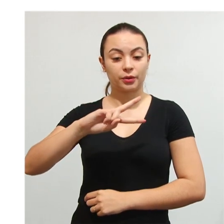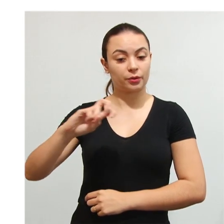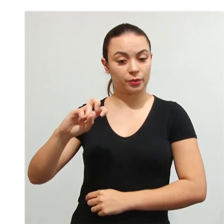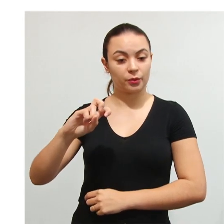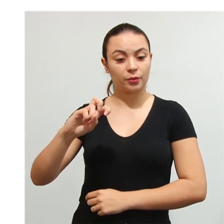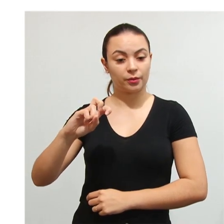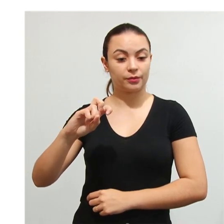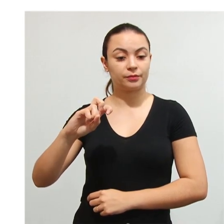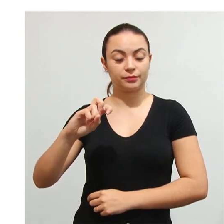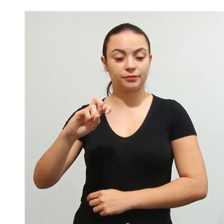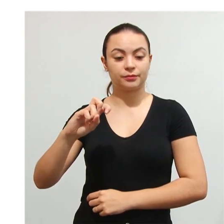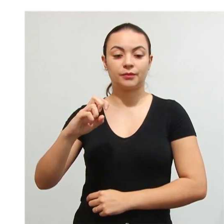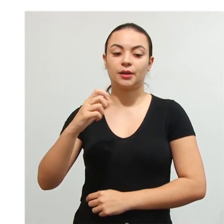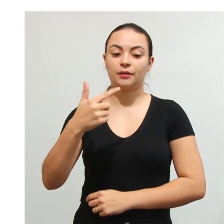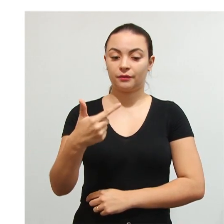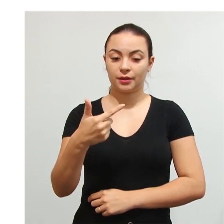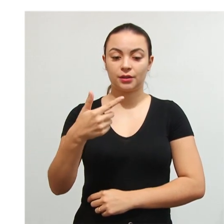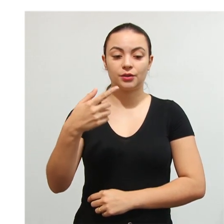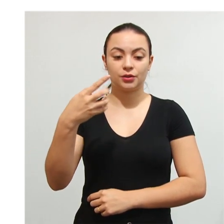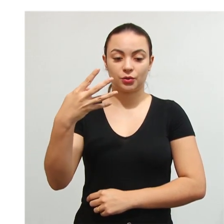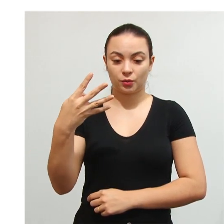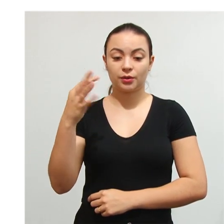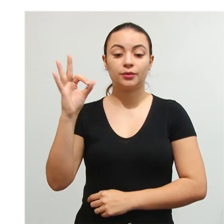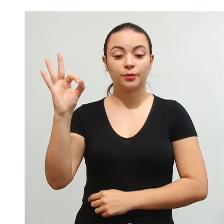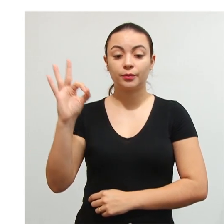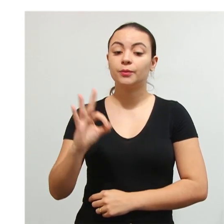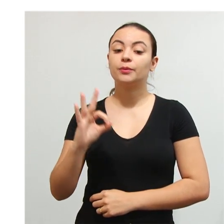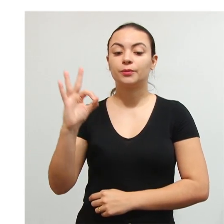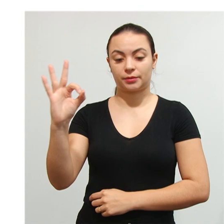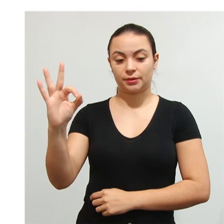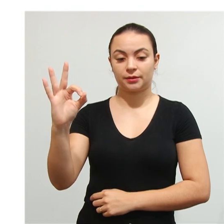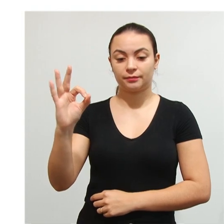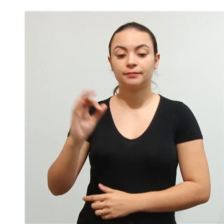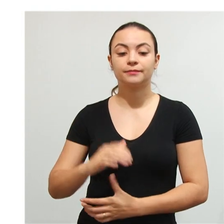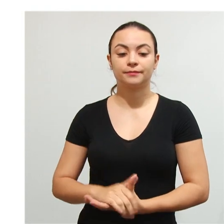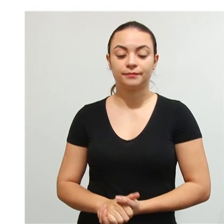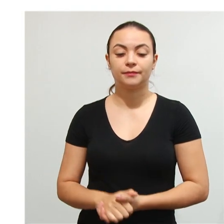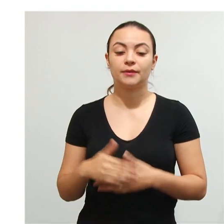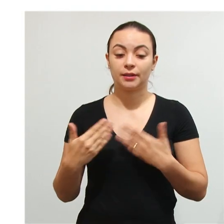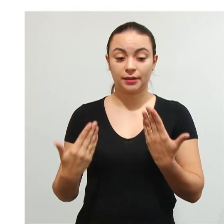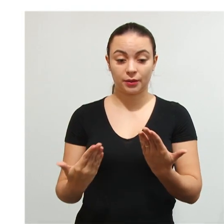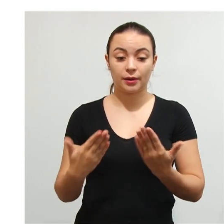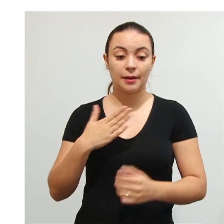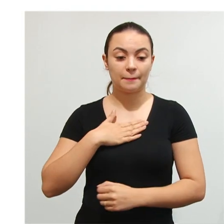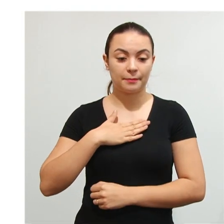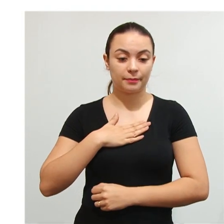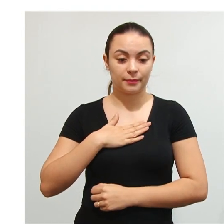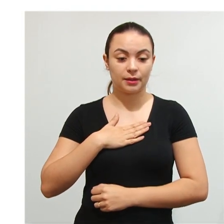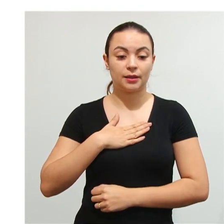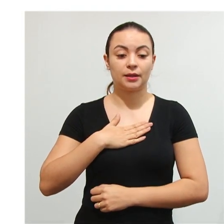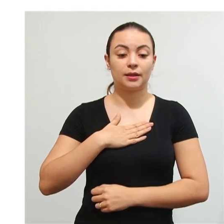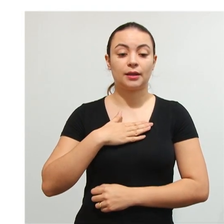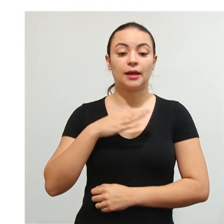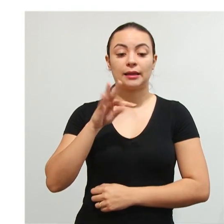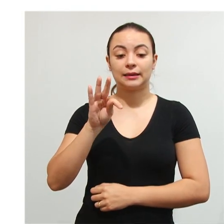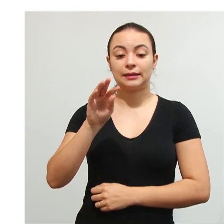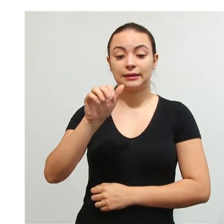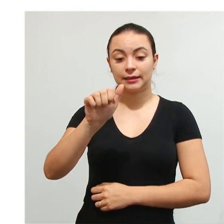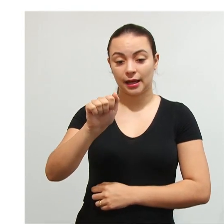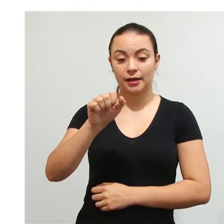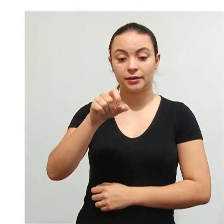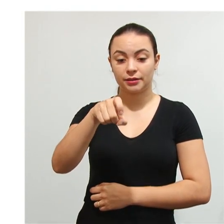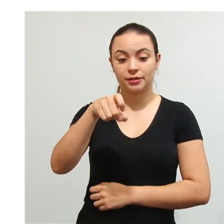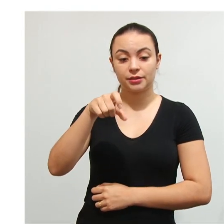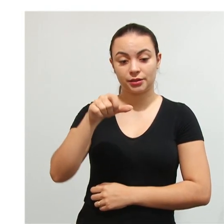tenho uma taxa de 24% e isso vai ser minha taxa anual então